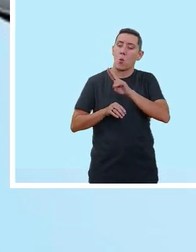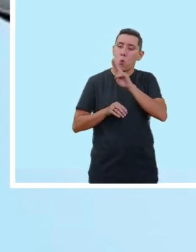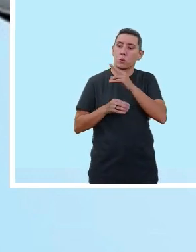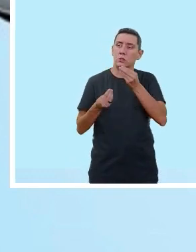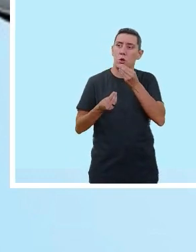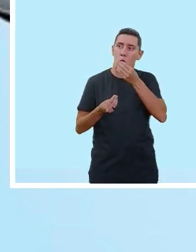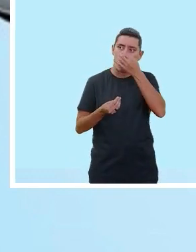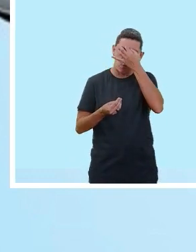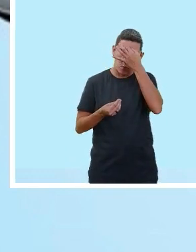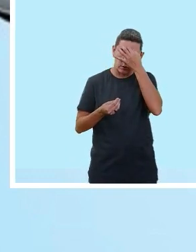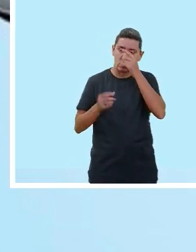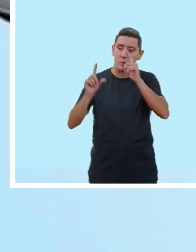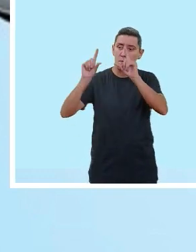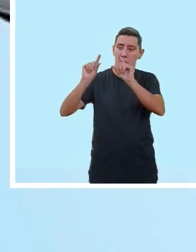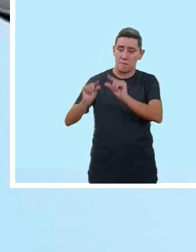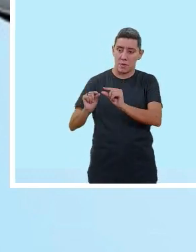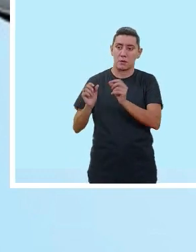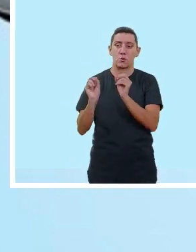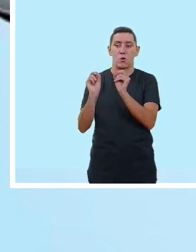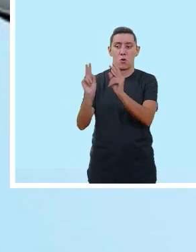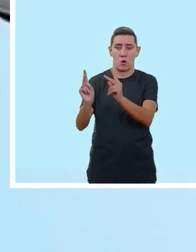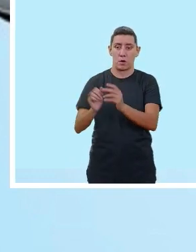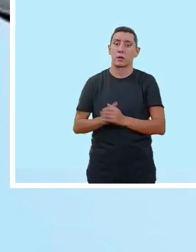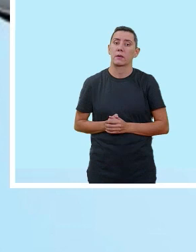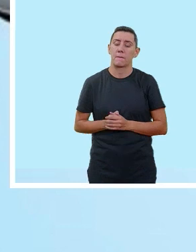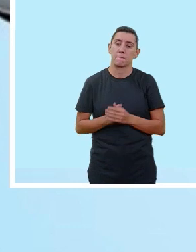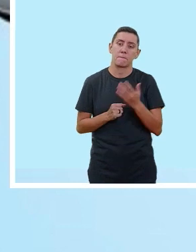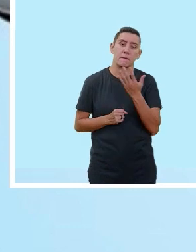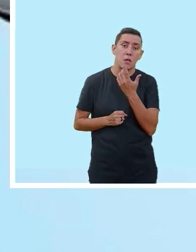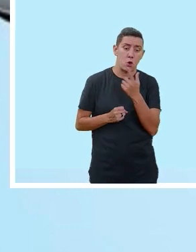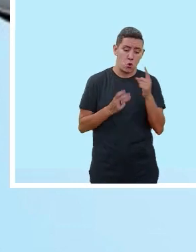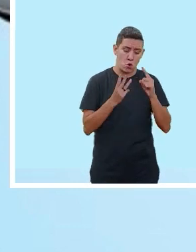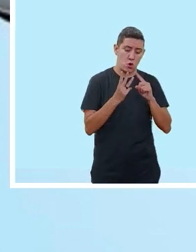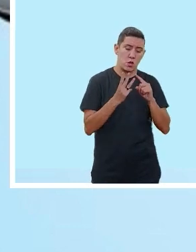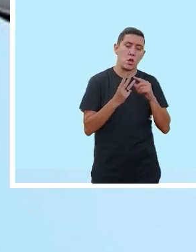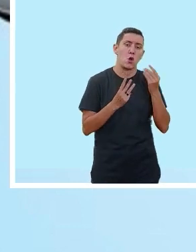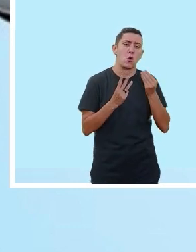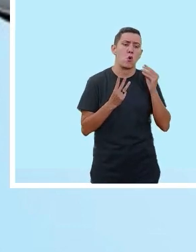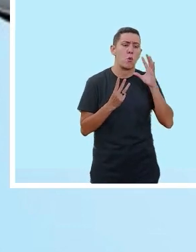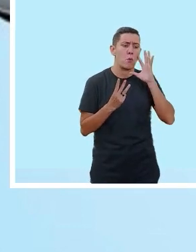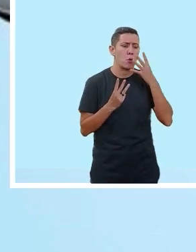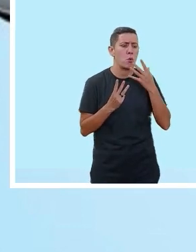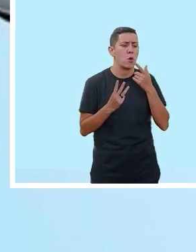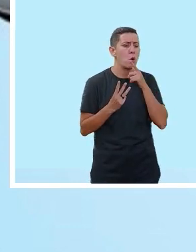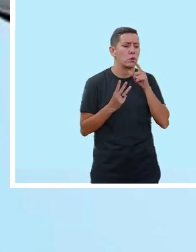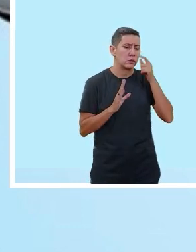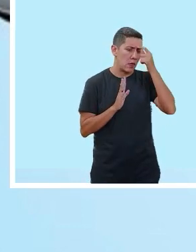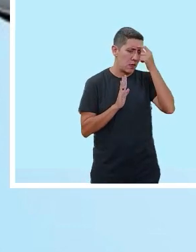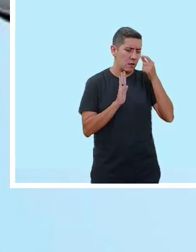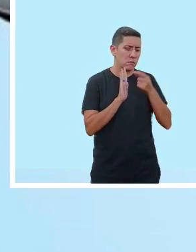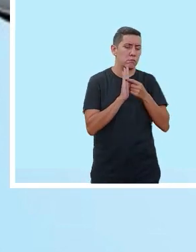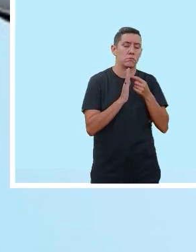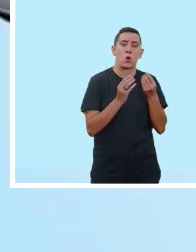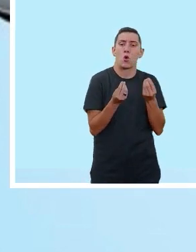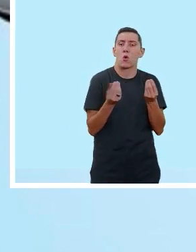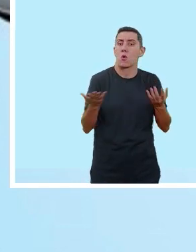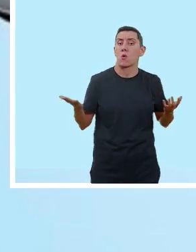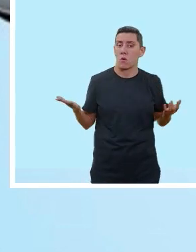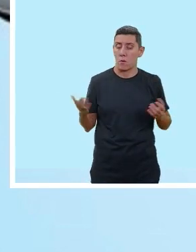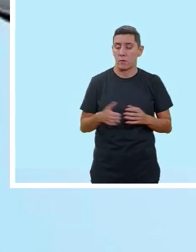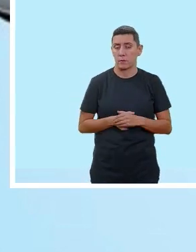são soluções inteligentes e inovação, né? Então, aqui, obviamente, né, a gente